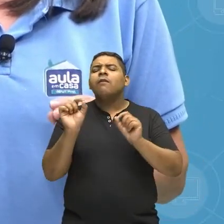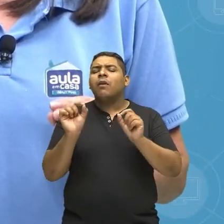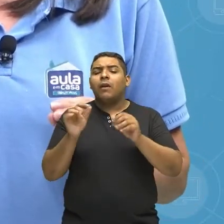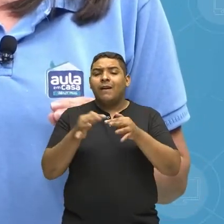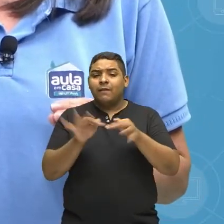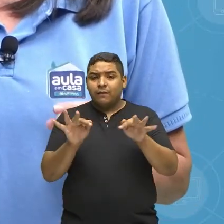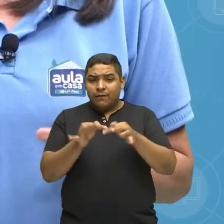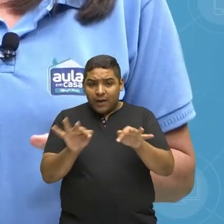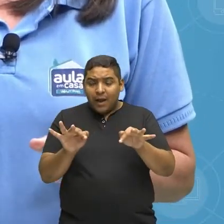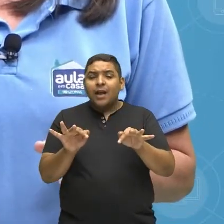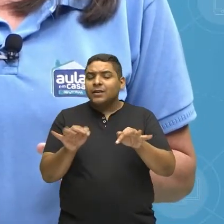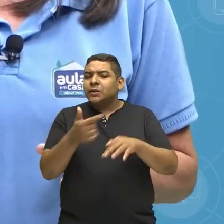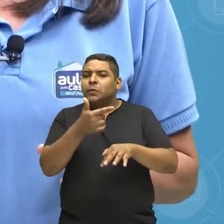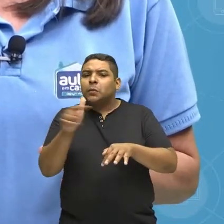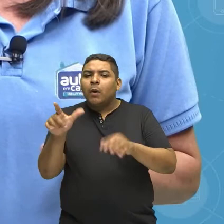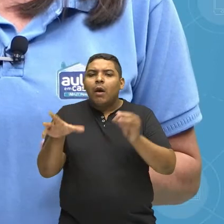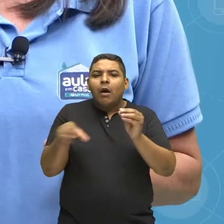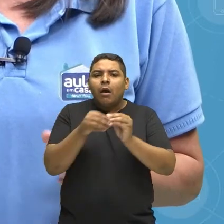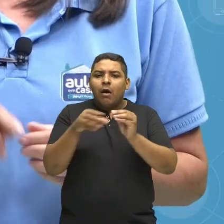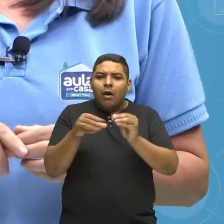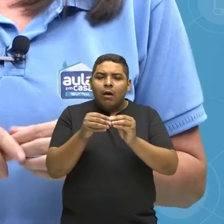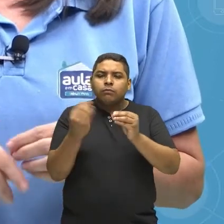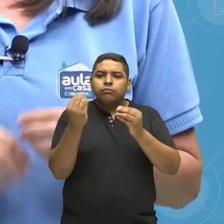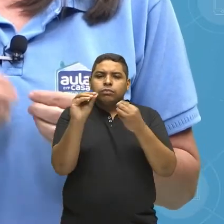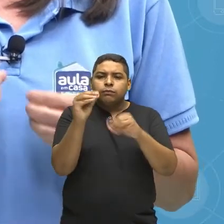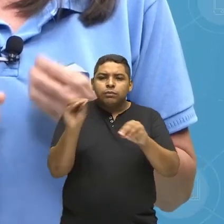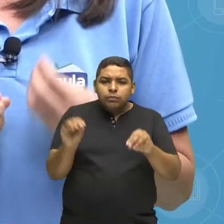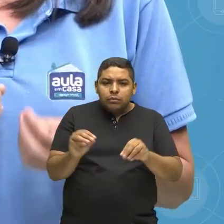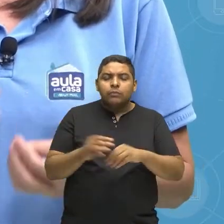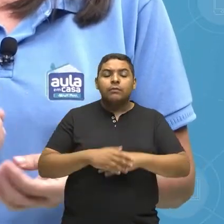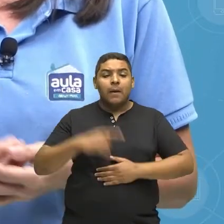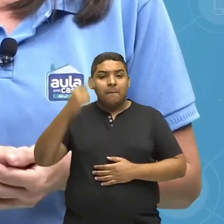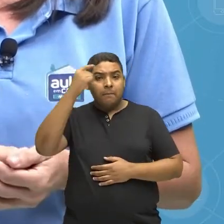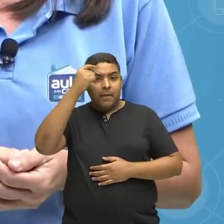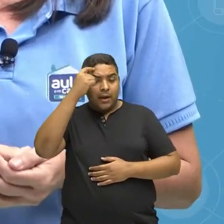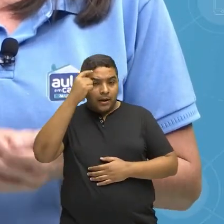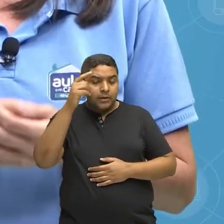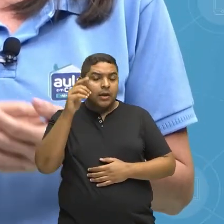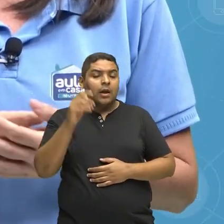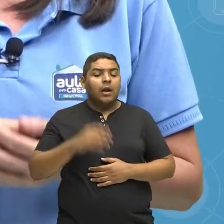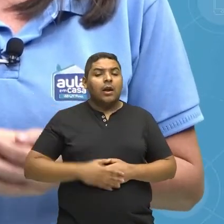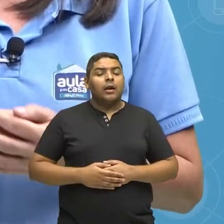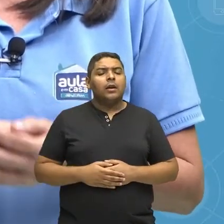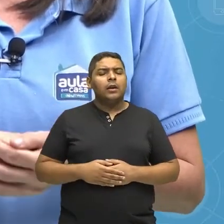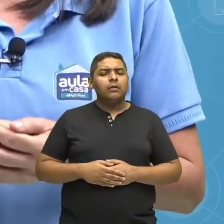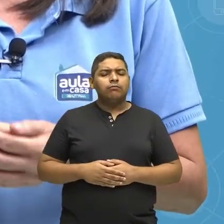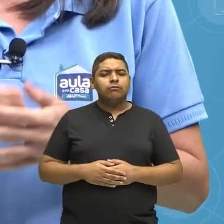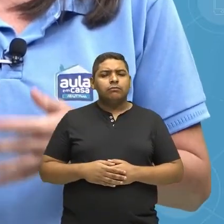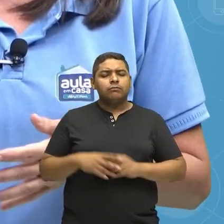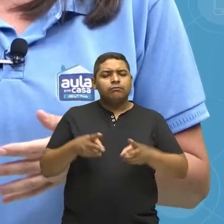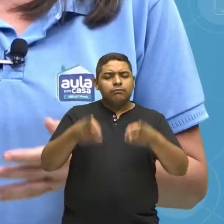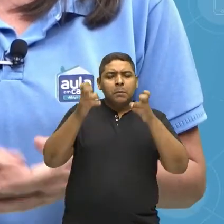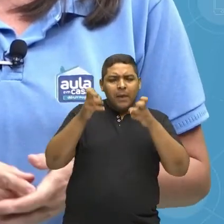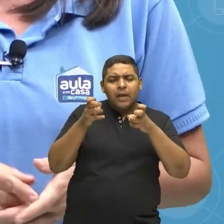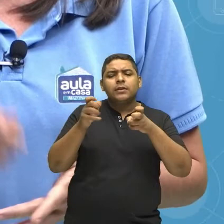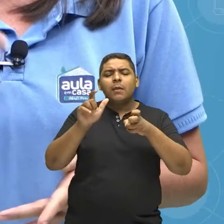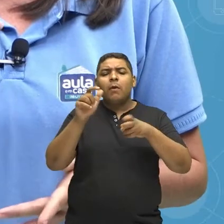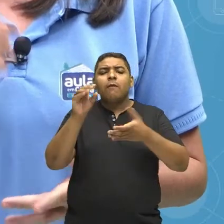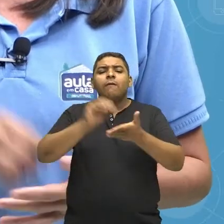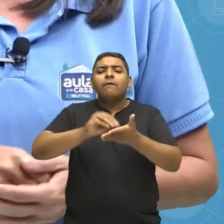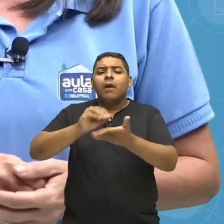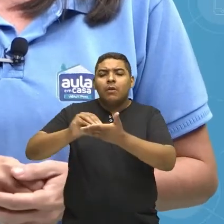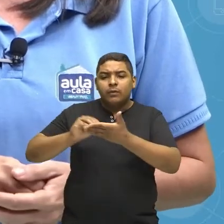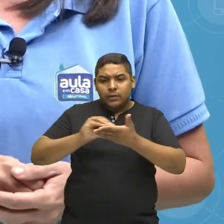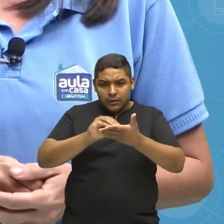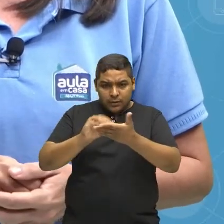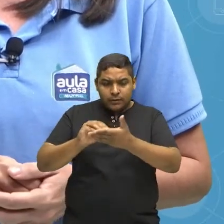estão incompletas. Quero que vocês pensem e observem o que está faltando nessas frases para que elas fiquem frases no present continuous.